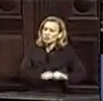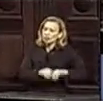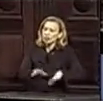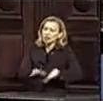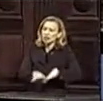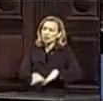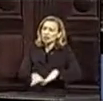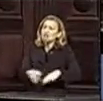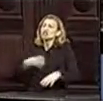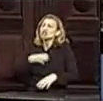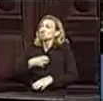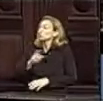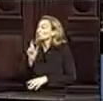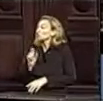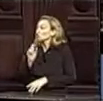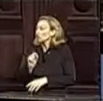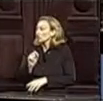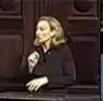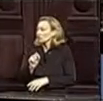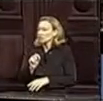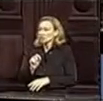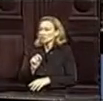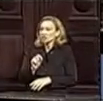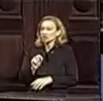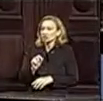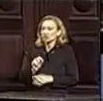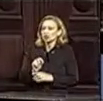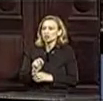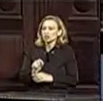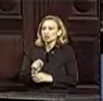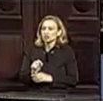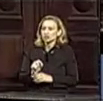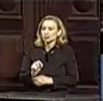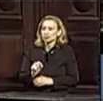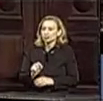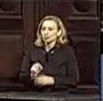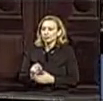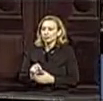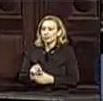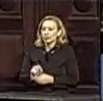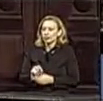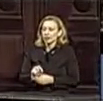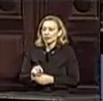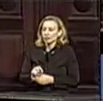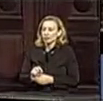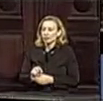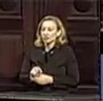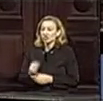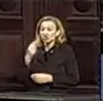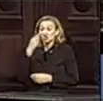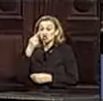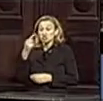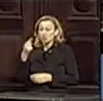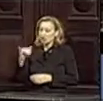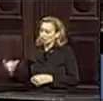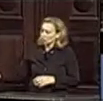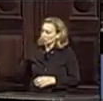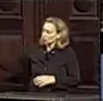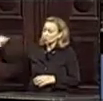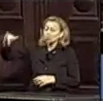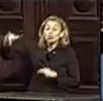de fazer uma repressão de cima para baixo. Não